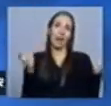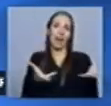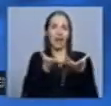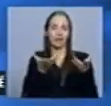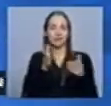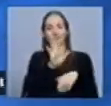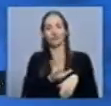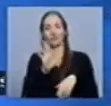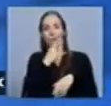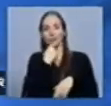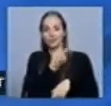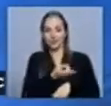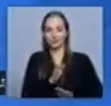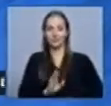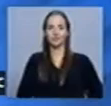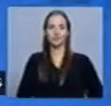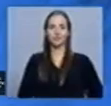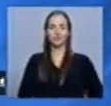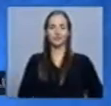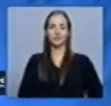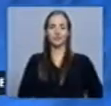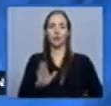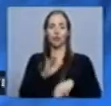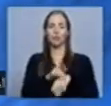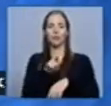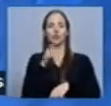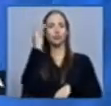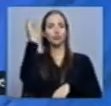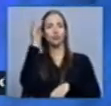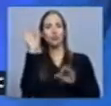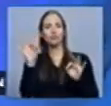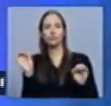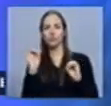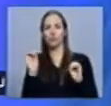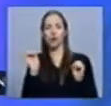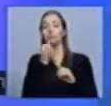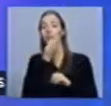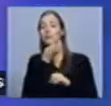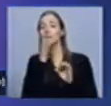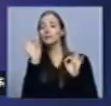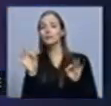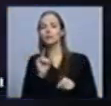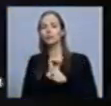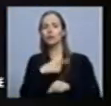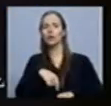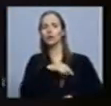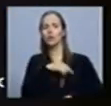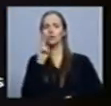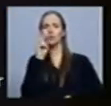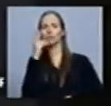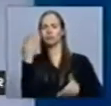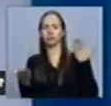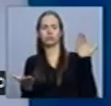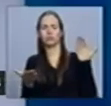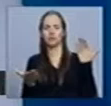dizer. E, portanto, não há ainda uma teoria que consiga explicar por que razão é que nós encontramos esta discrepância. Ou seja, os